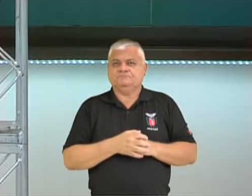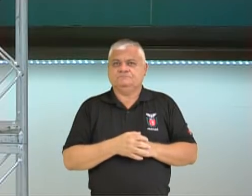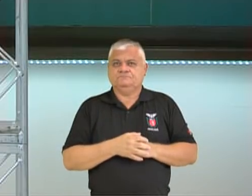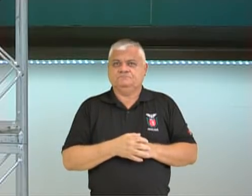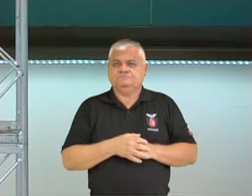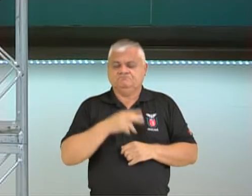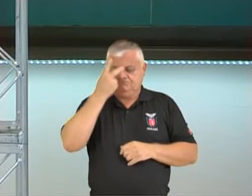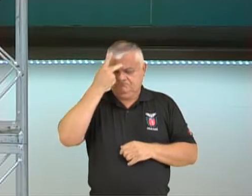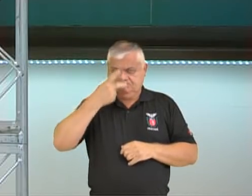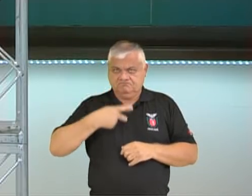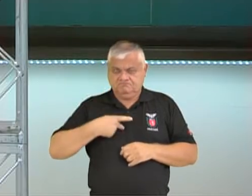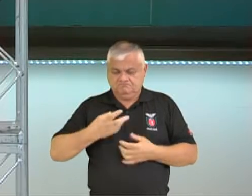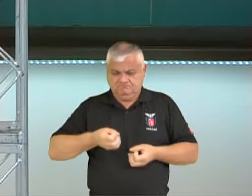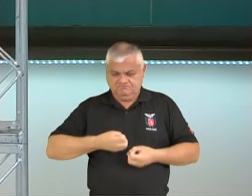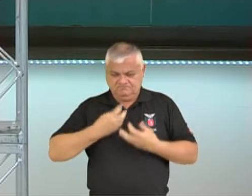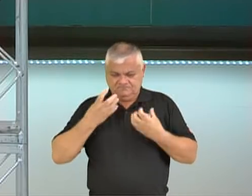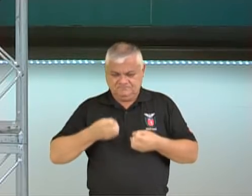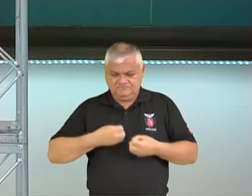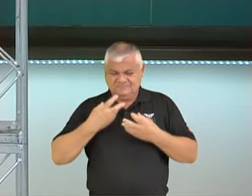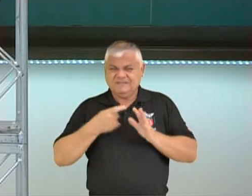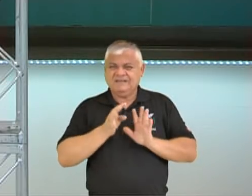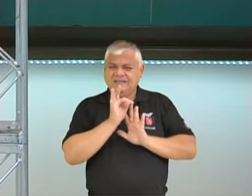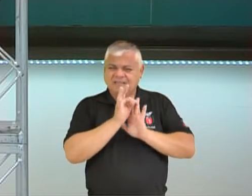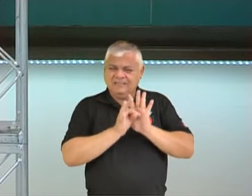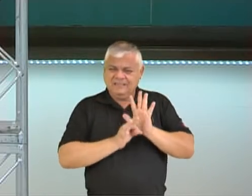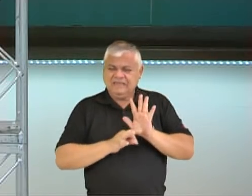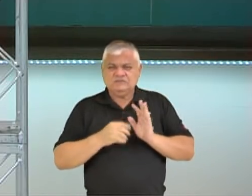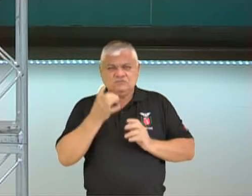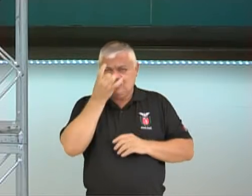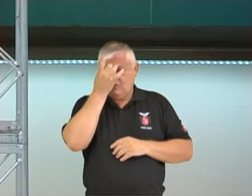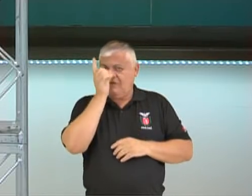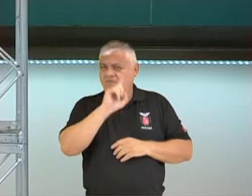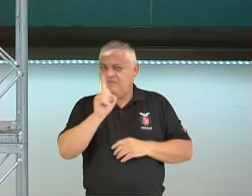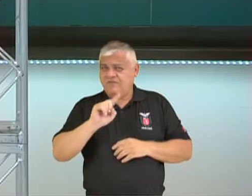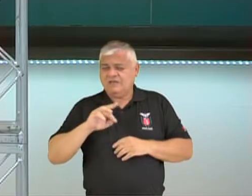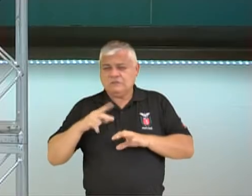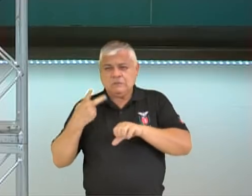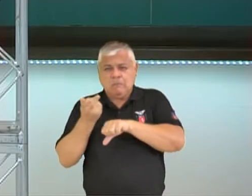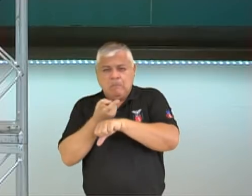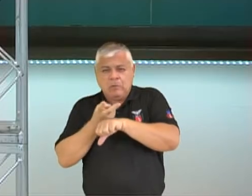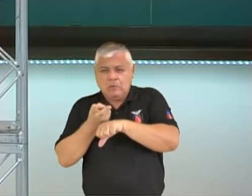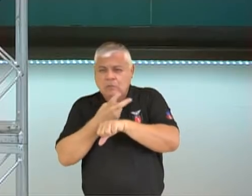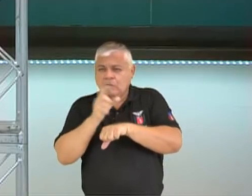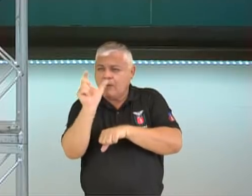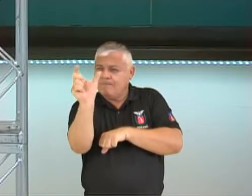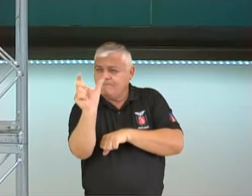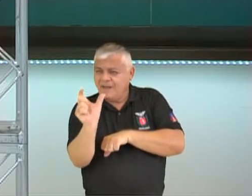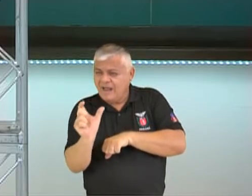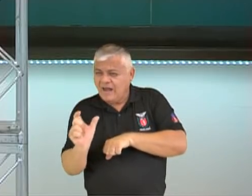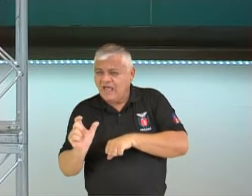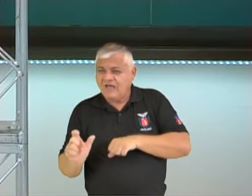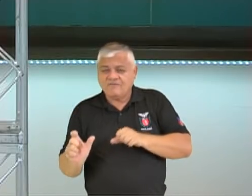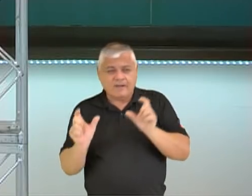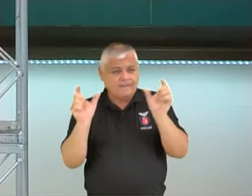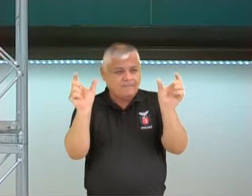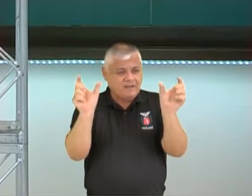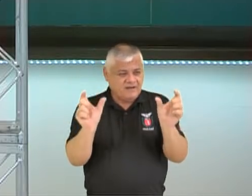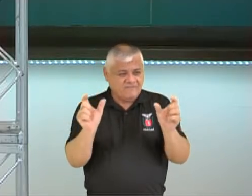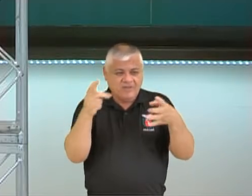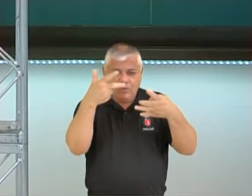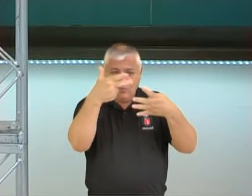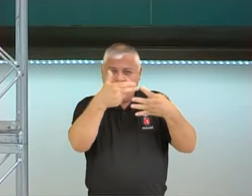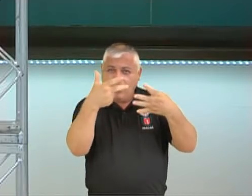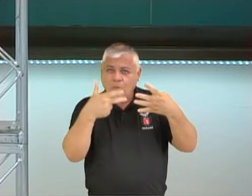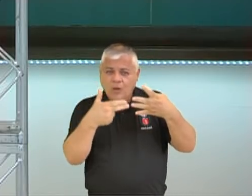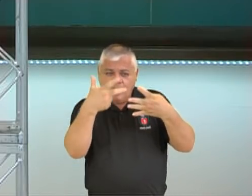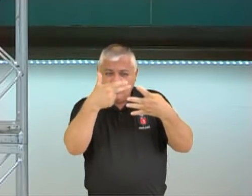desse muito fácil a gente tem que pegar buscar vocabulário arrumar palavrinha fazer rimar ver se combina Vê se não combina ver